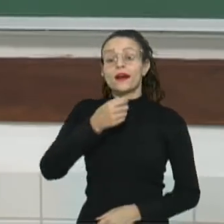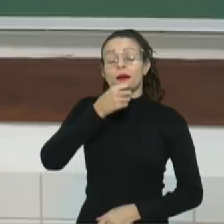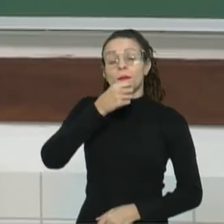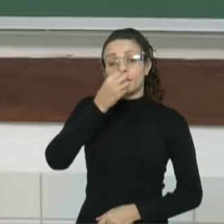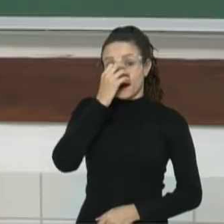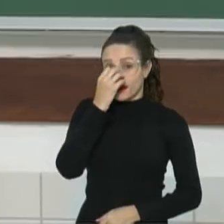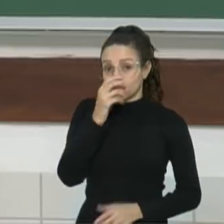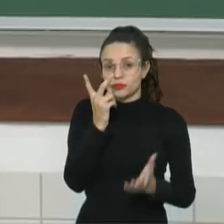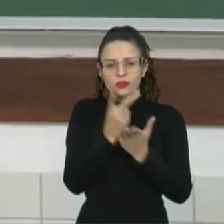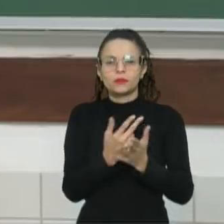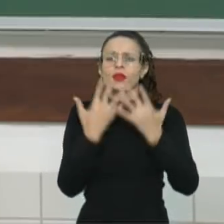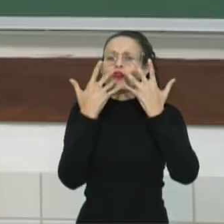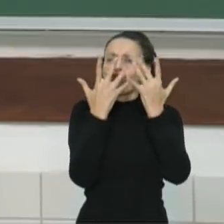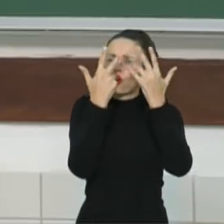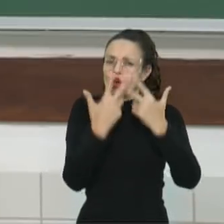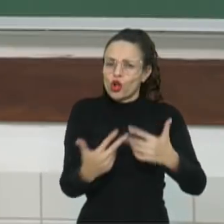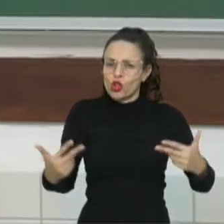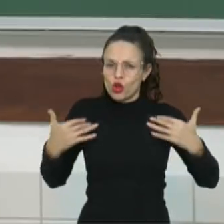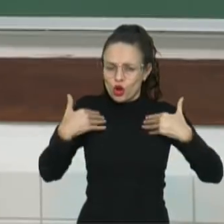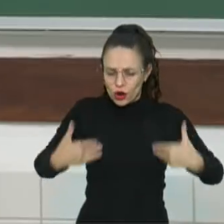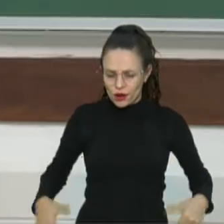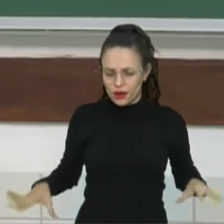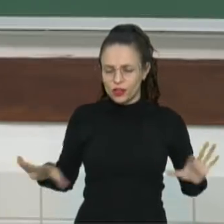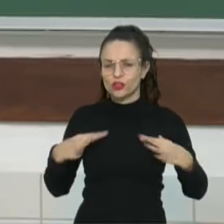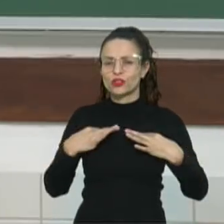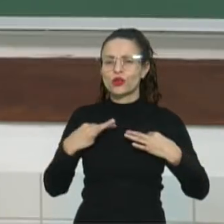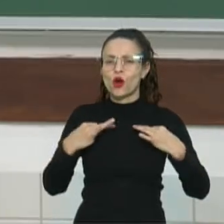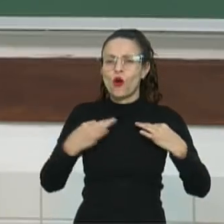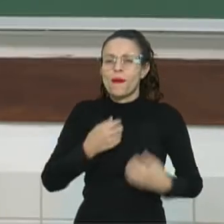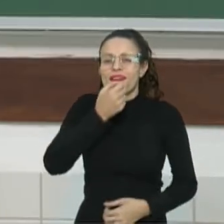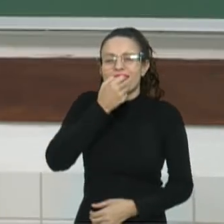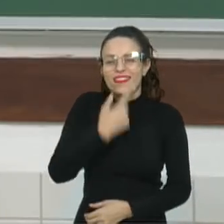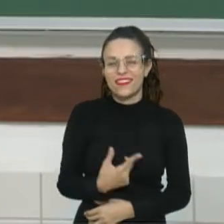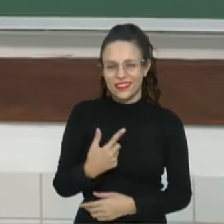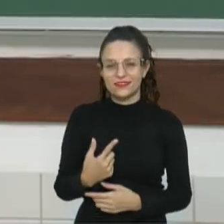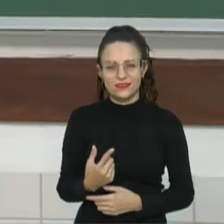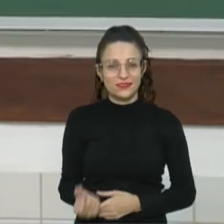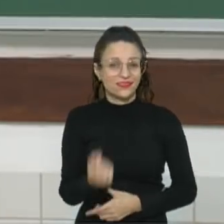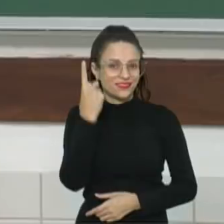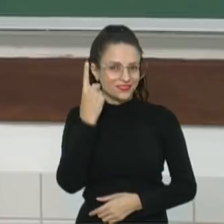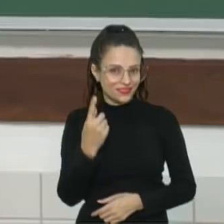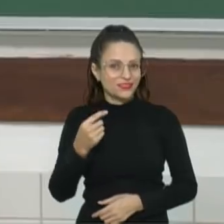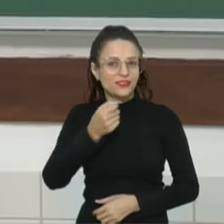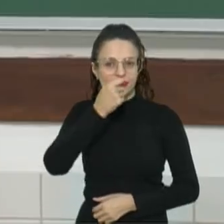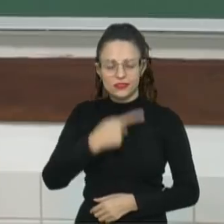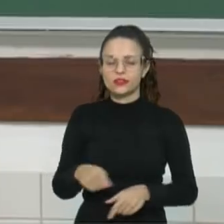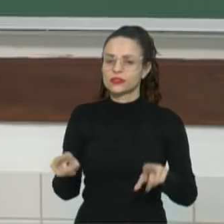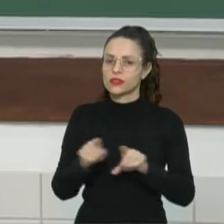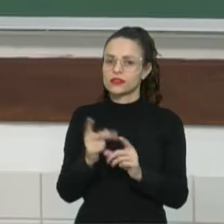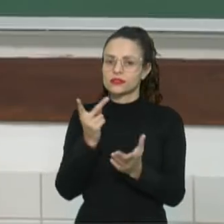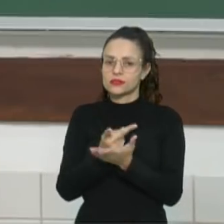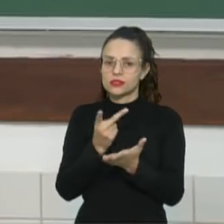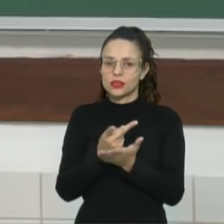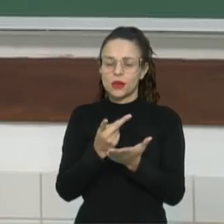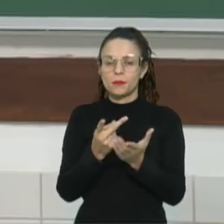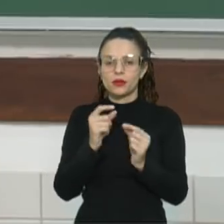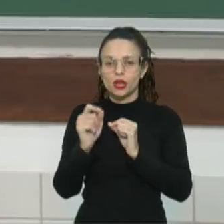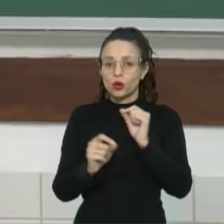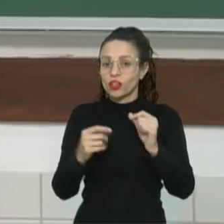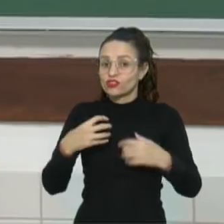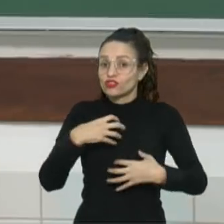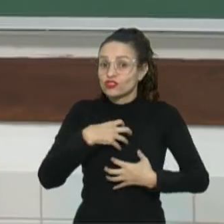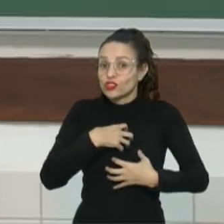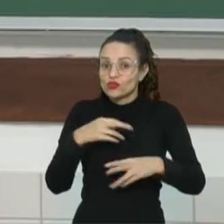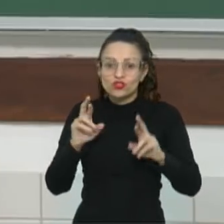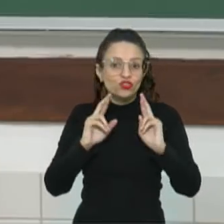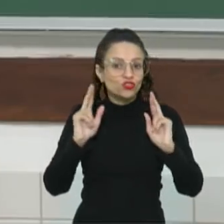está colorido, né, com roupas diferentes, engraçadas, né, bizarro, engraçado. Então, ele sempre está de forma